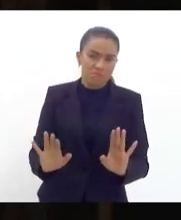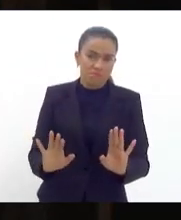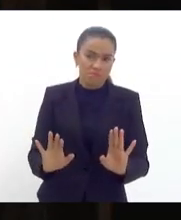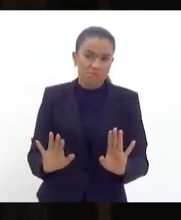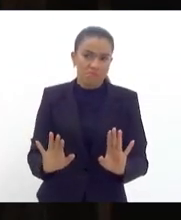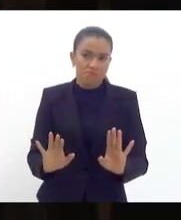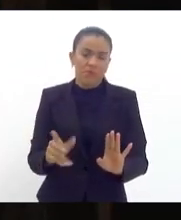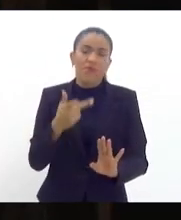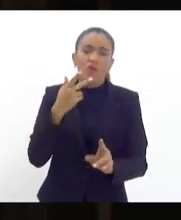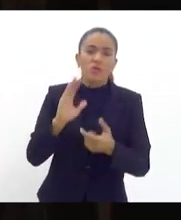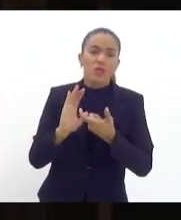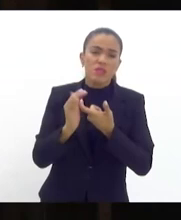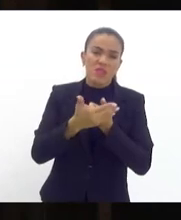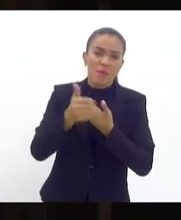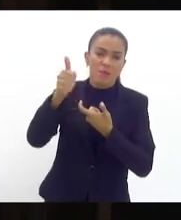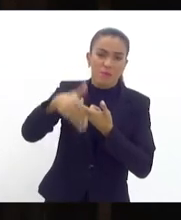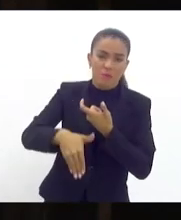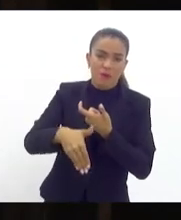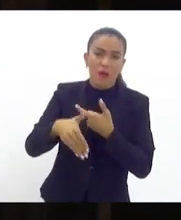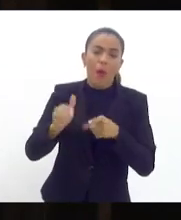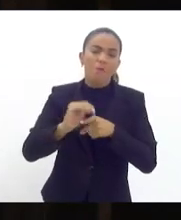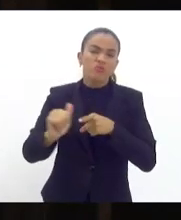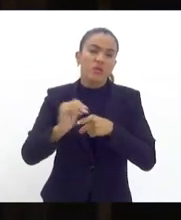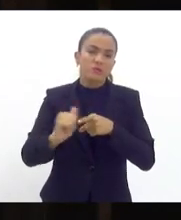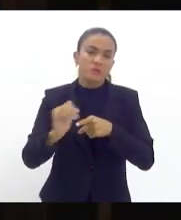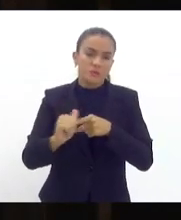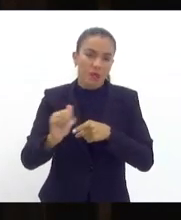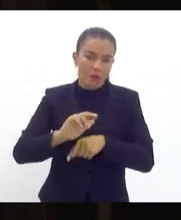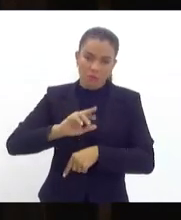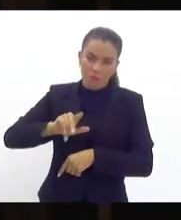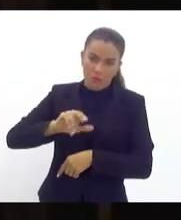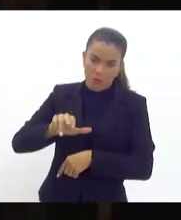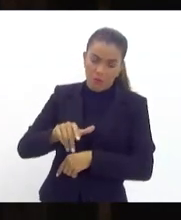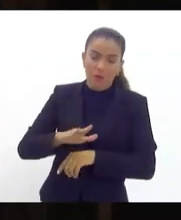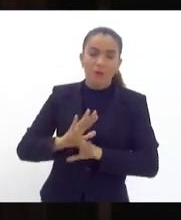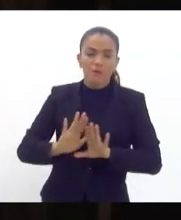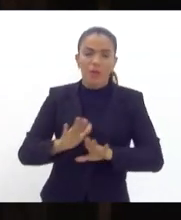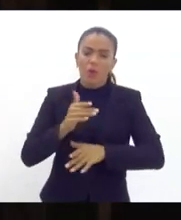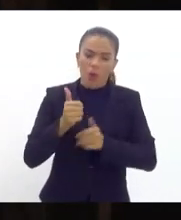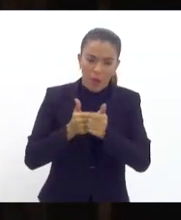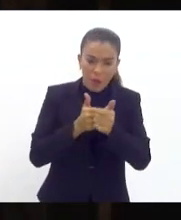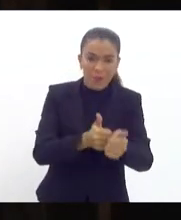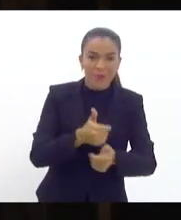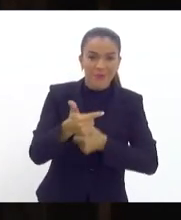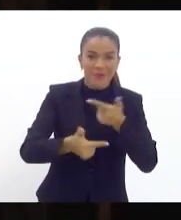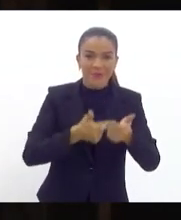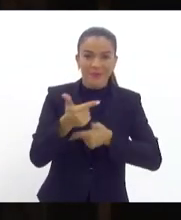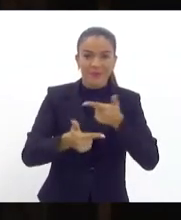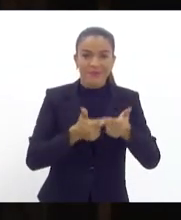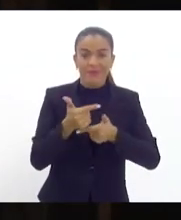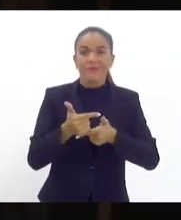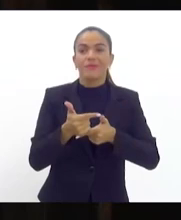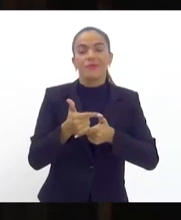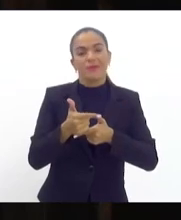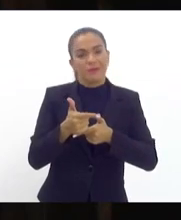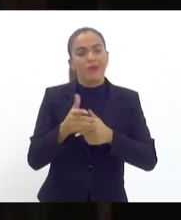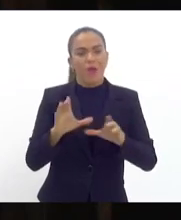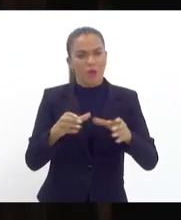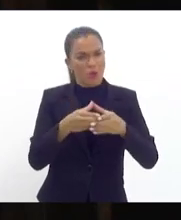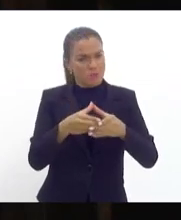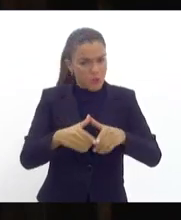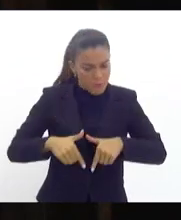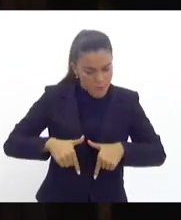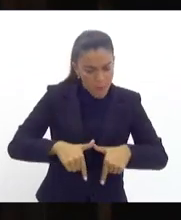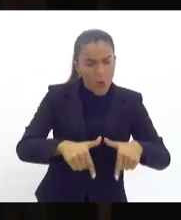vou usar o termo show de puxação de saco não é o caso eu acompanho o trabalho dessa comissão a comissão verdadeiramente vem atuando vem sendo